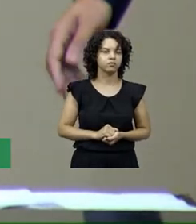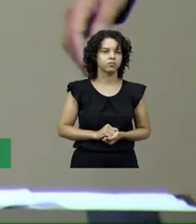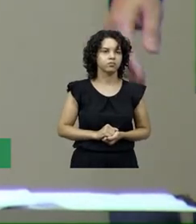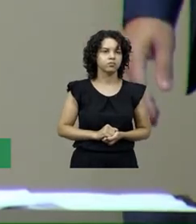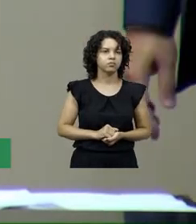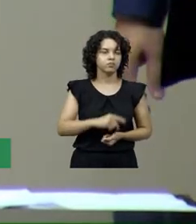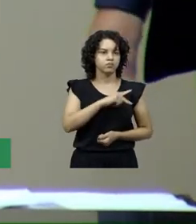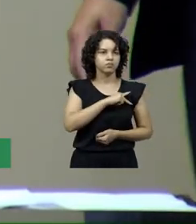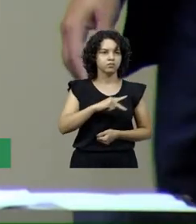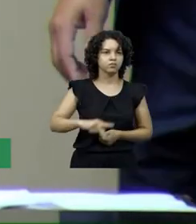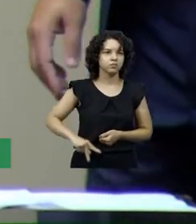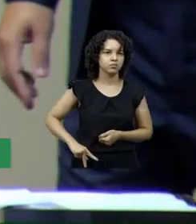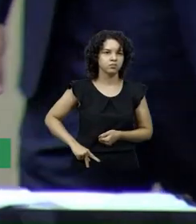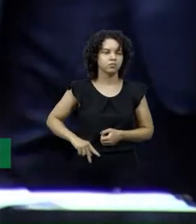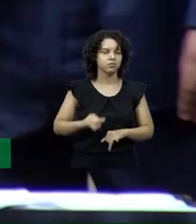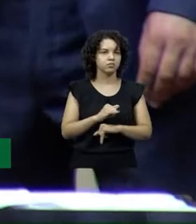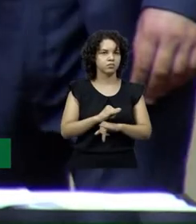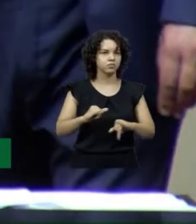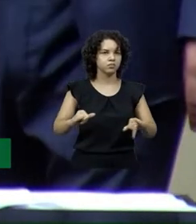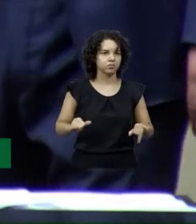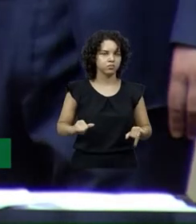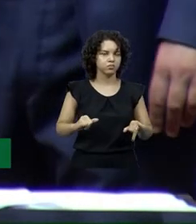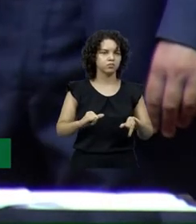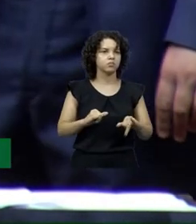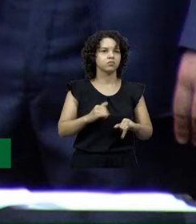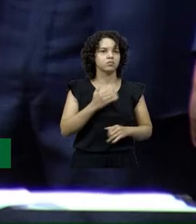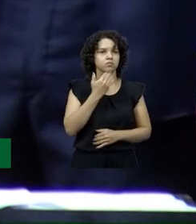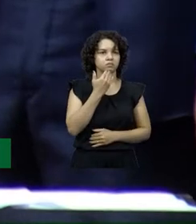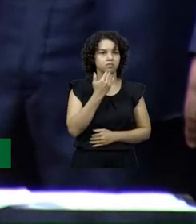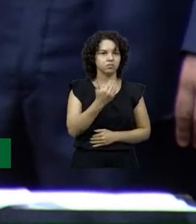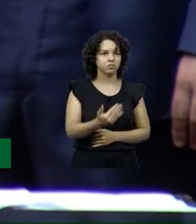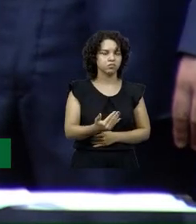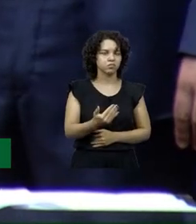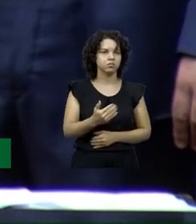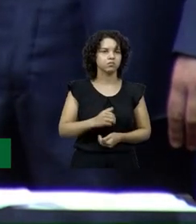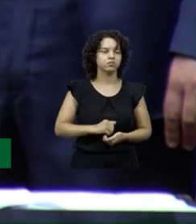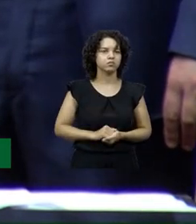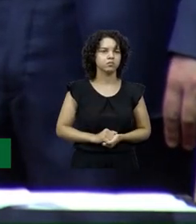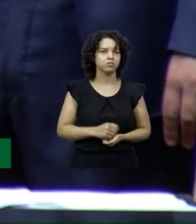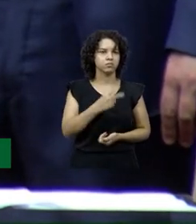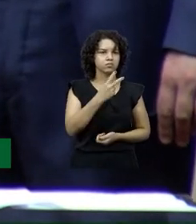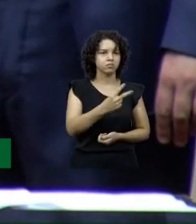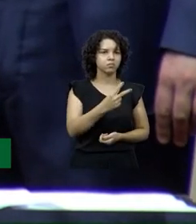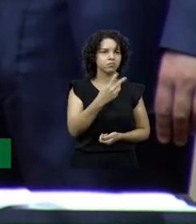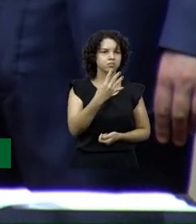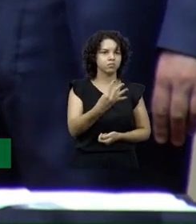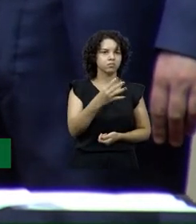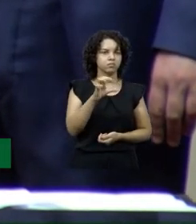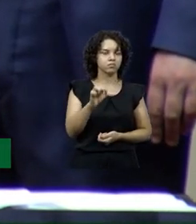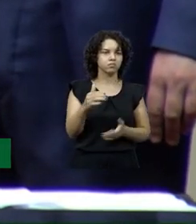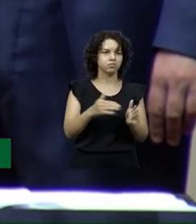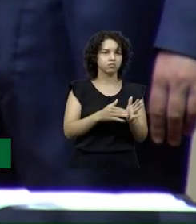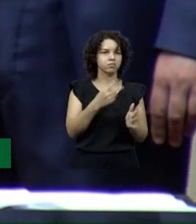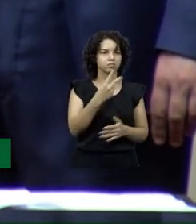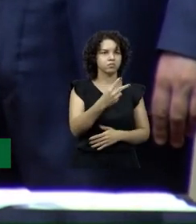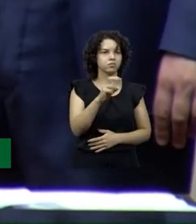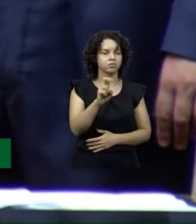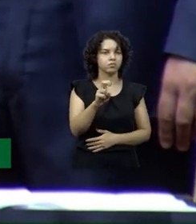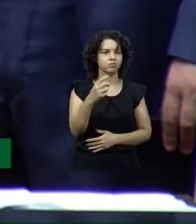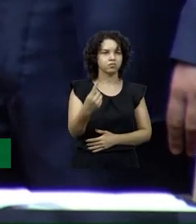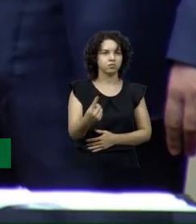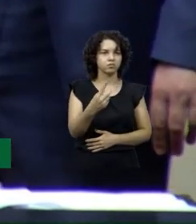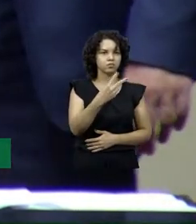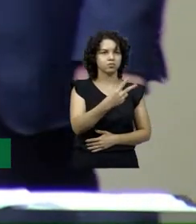Esta presidência comunica que defere os seguintes requerimentos: requerimentos 249 a 251,